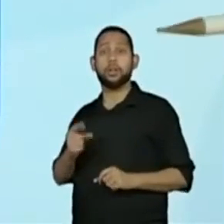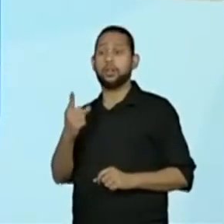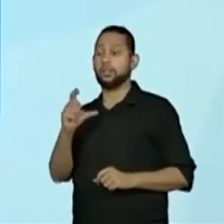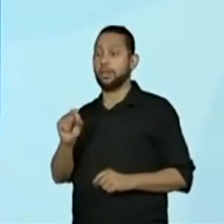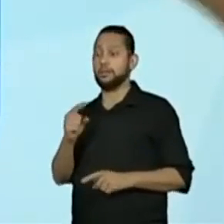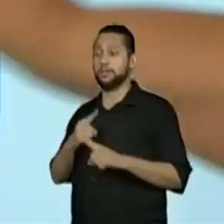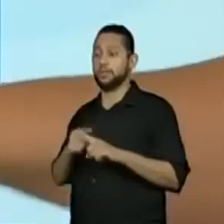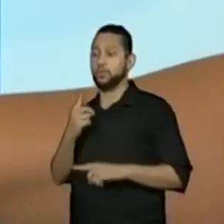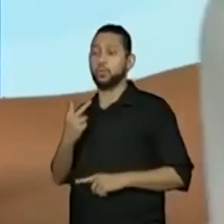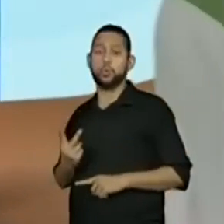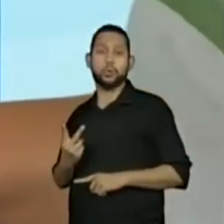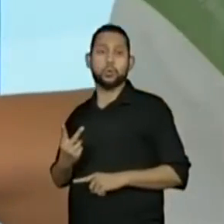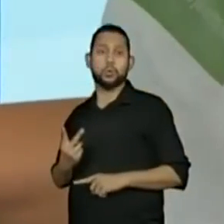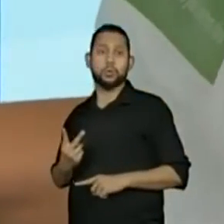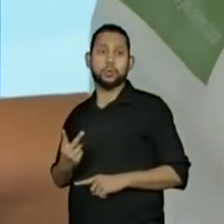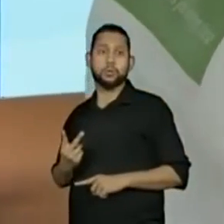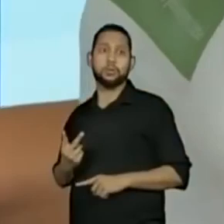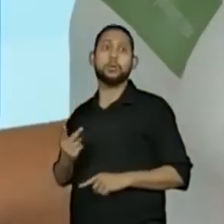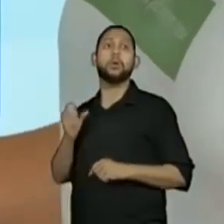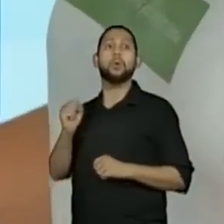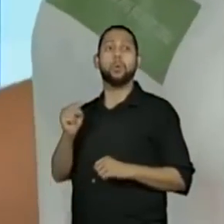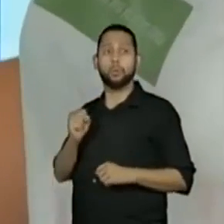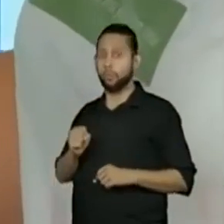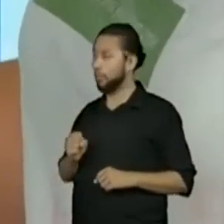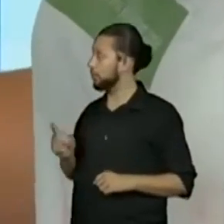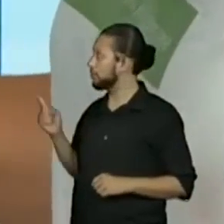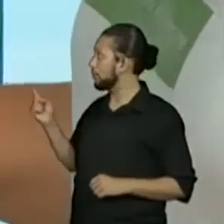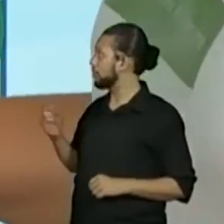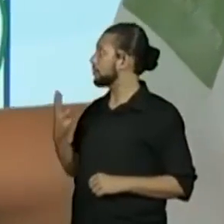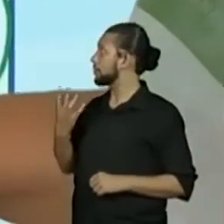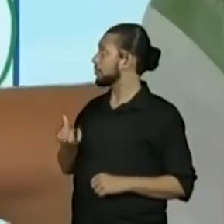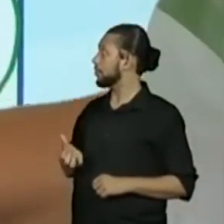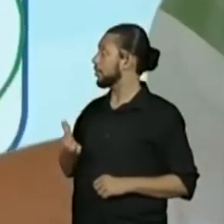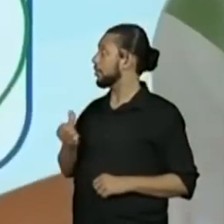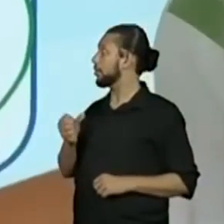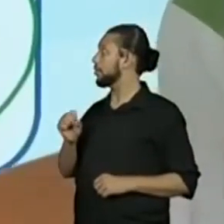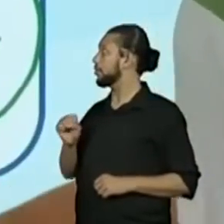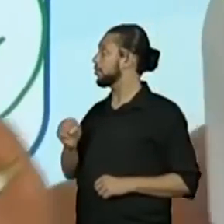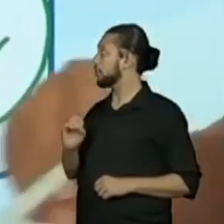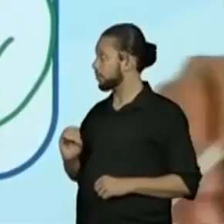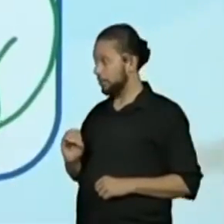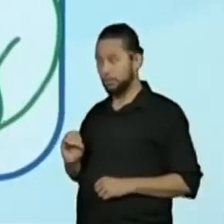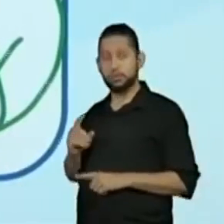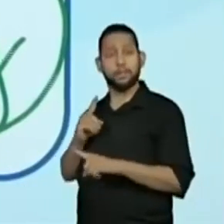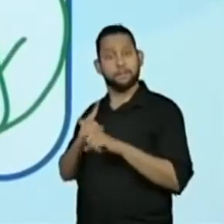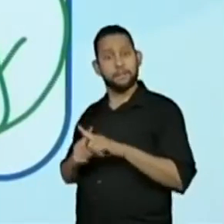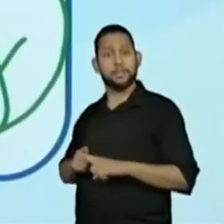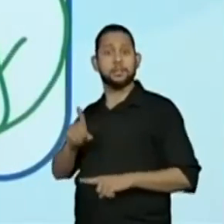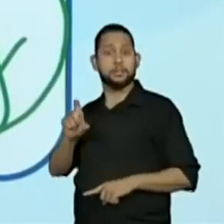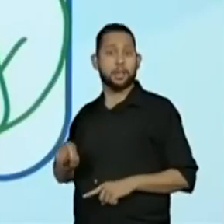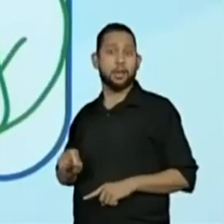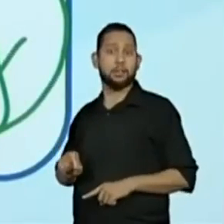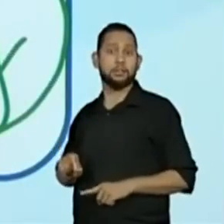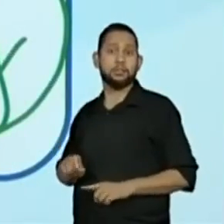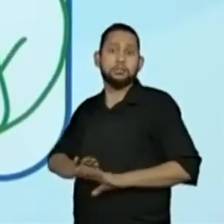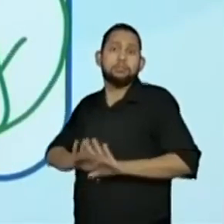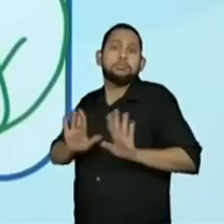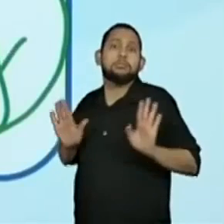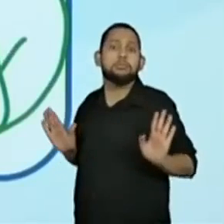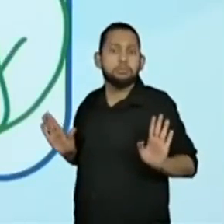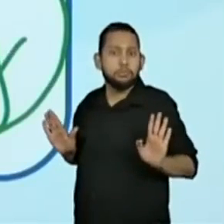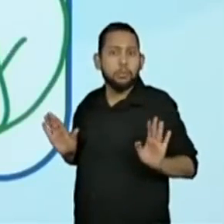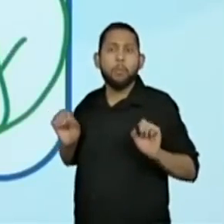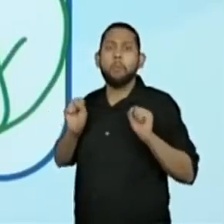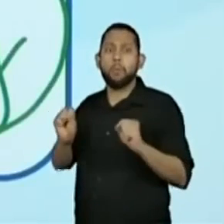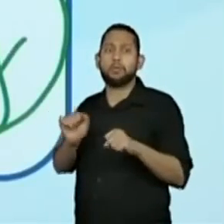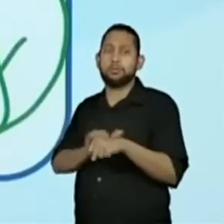2 kg e aí eu posso fazer o 36 e 80 X10